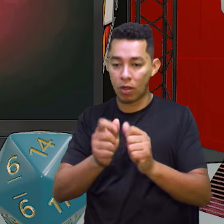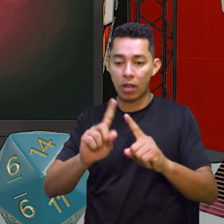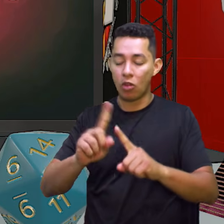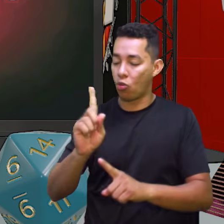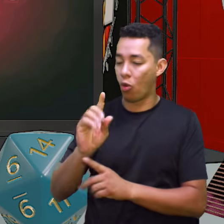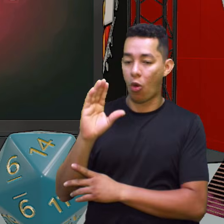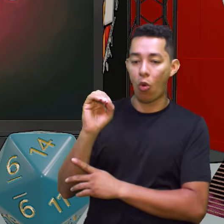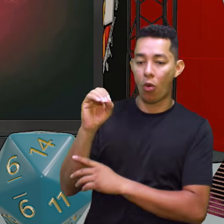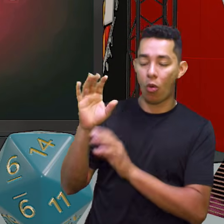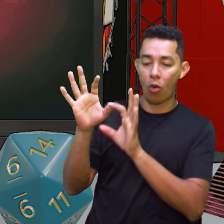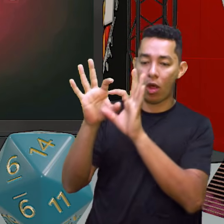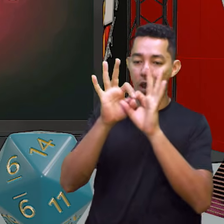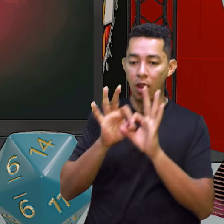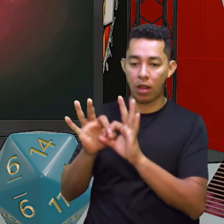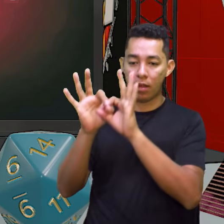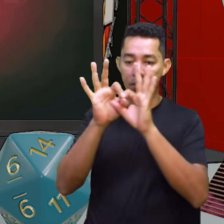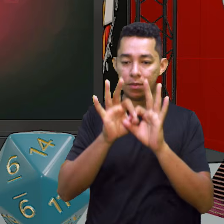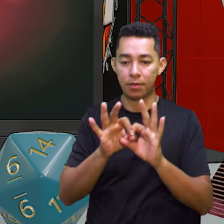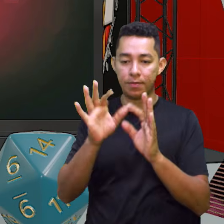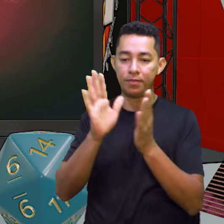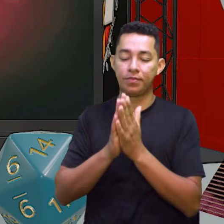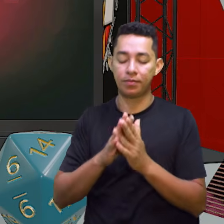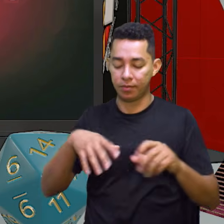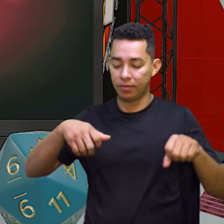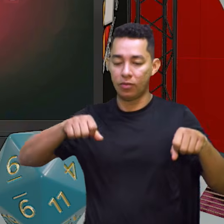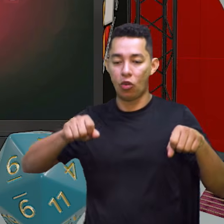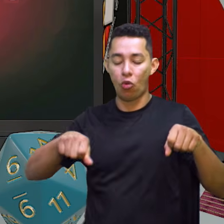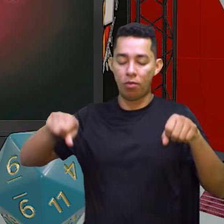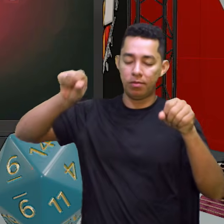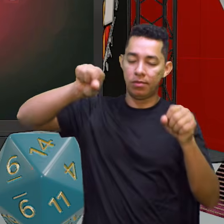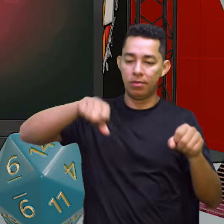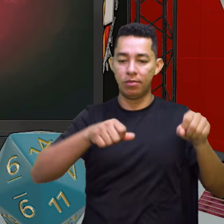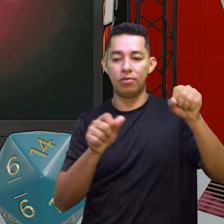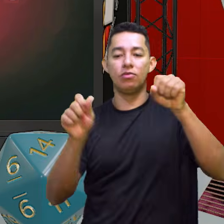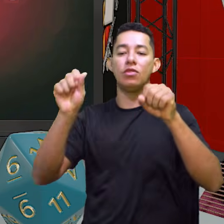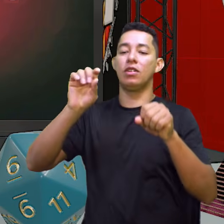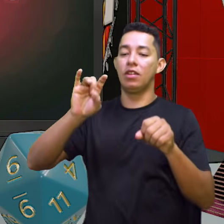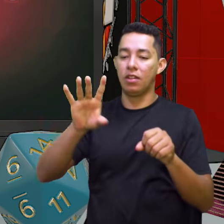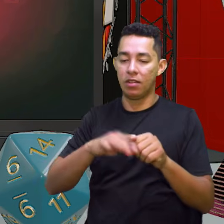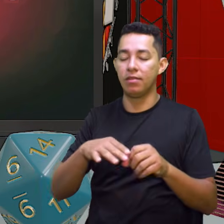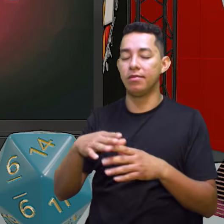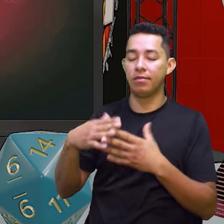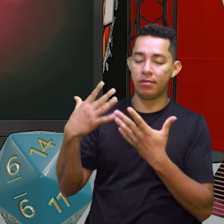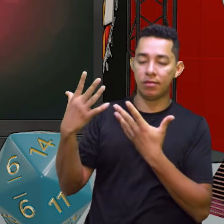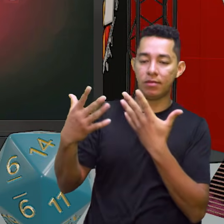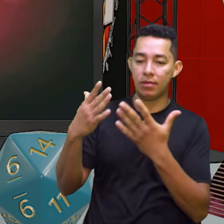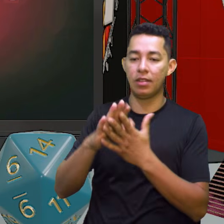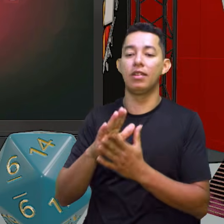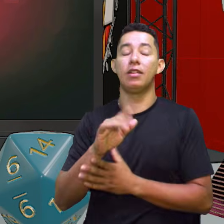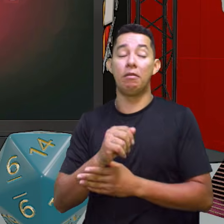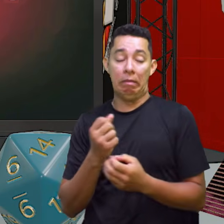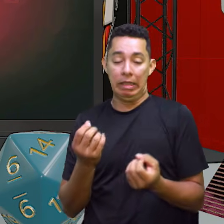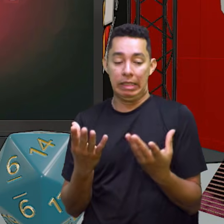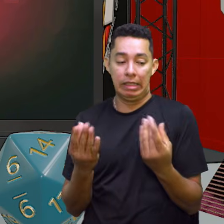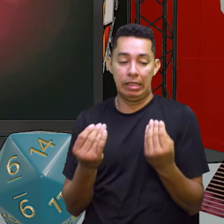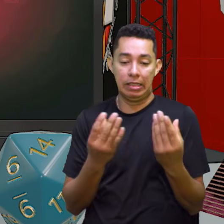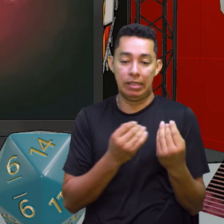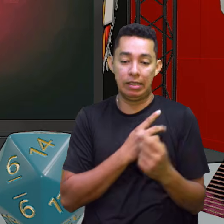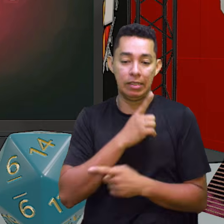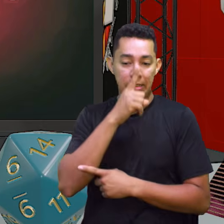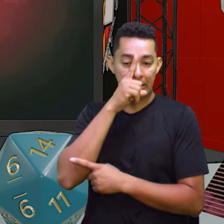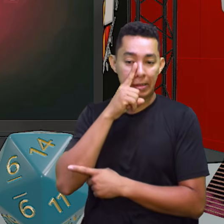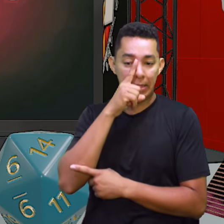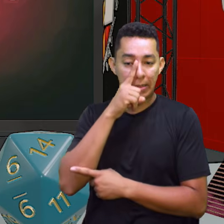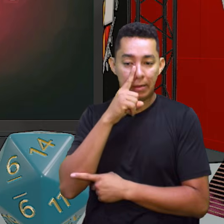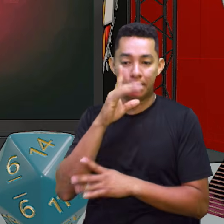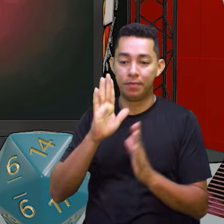esporte. O Globo da Morte não, tá? O Globo da Morte é só um entretenimento mesmo, de muita adrenalina.